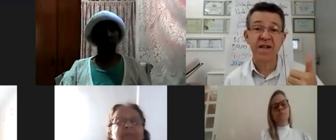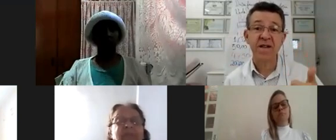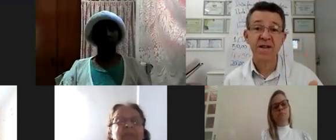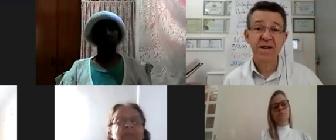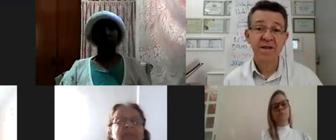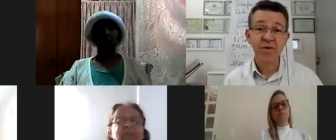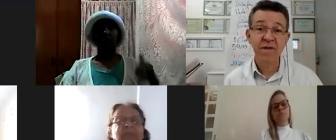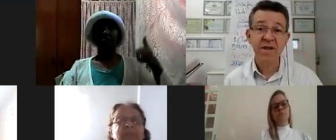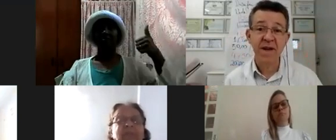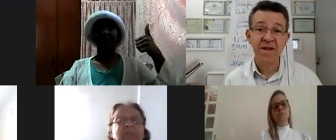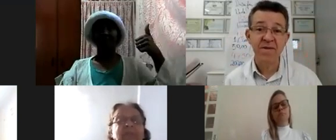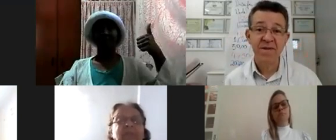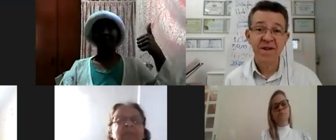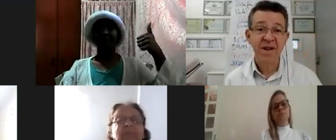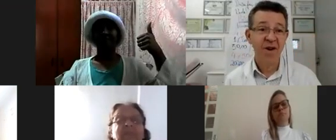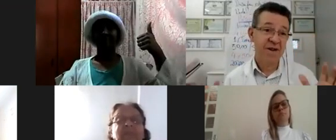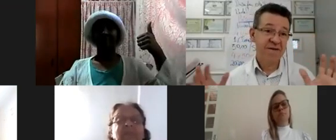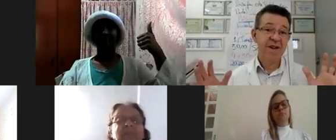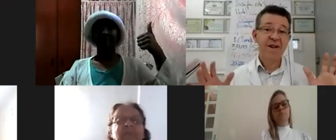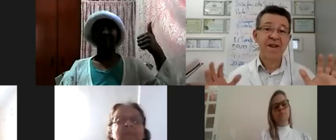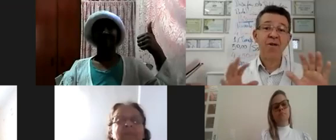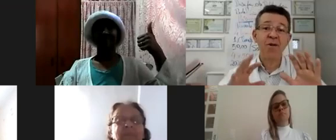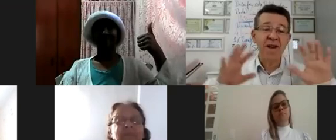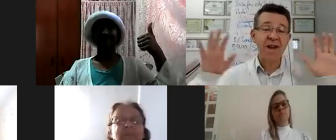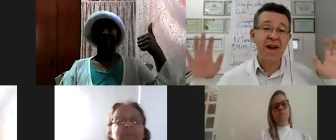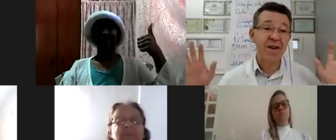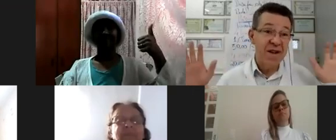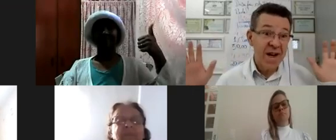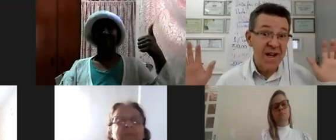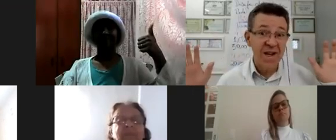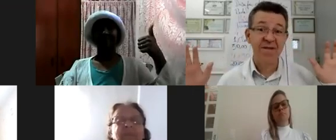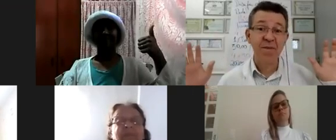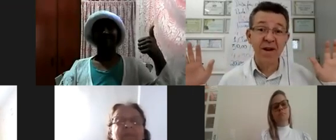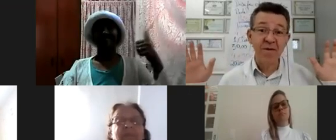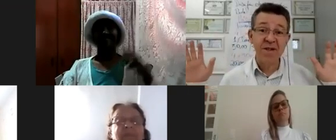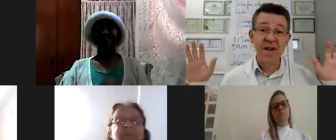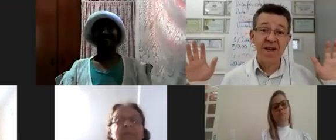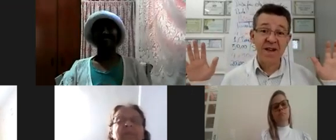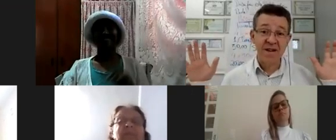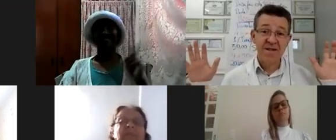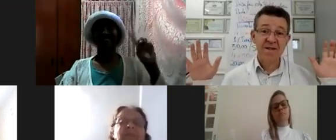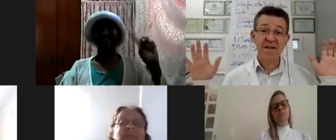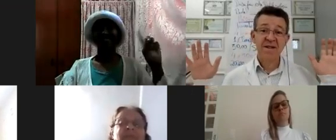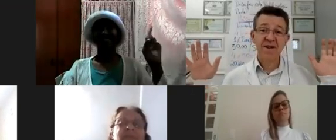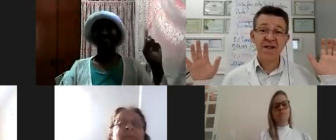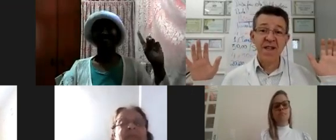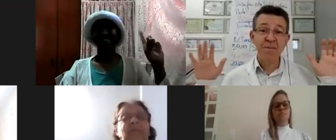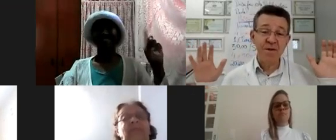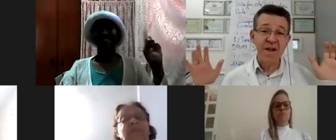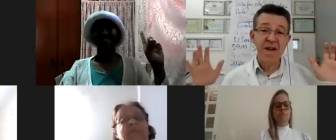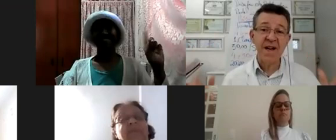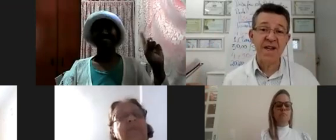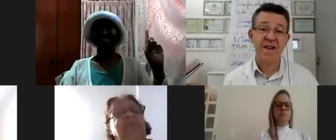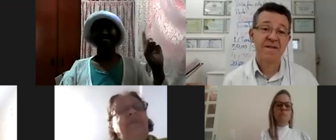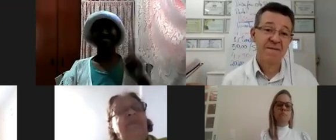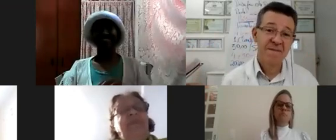Ana Karina, do investimento? Ó, não combinei nada com a Ana Karina. Combinei com você, Ana Karina? Fazia tempo